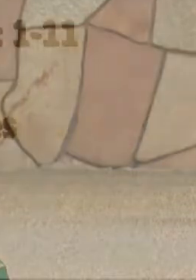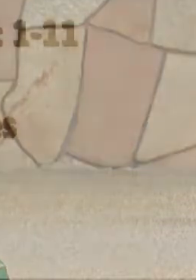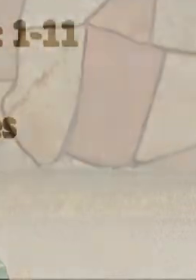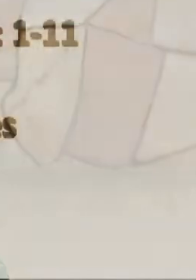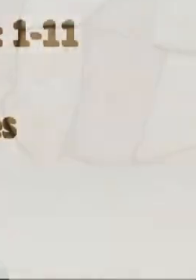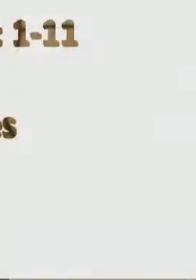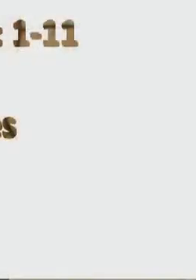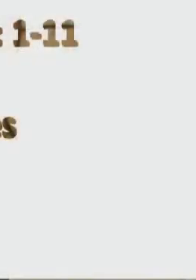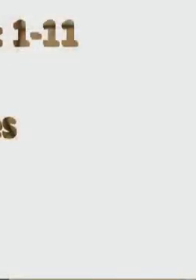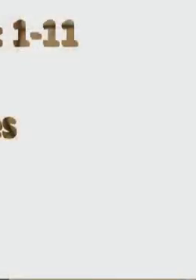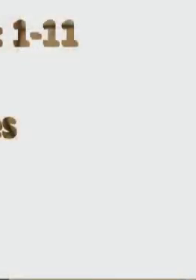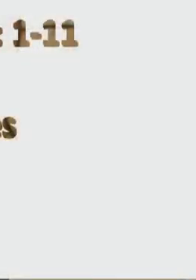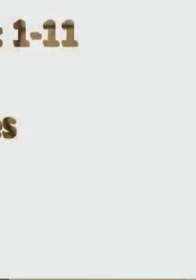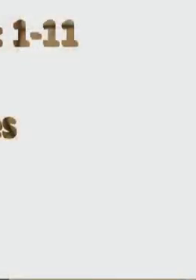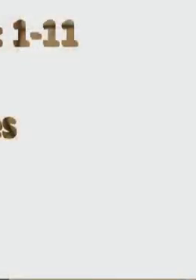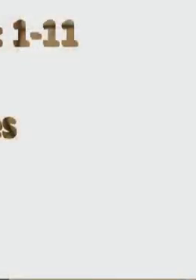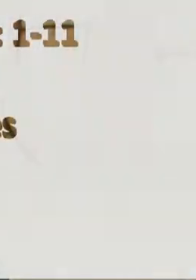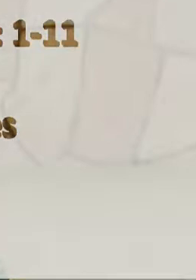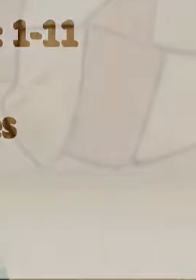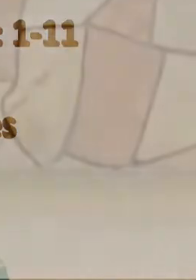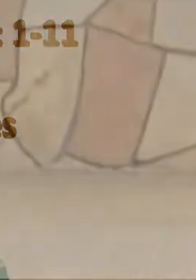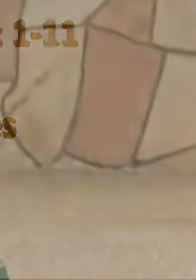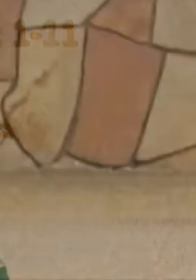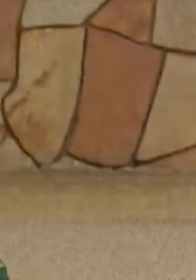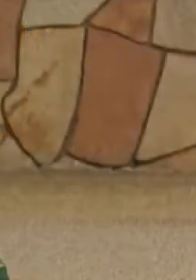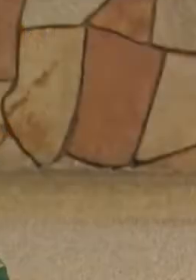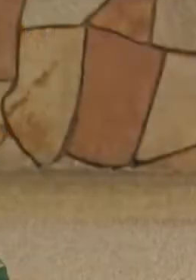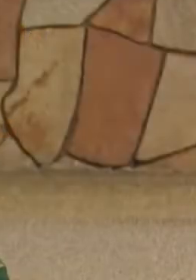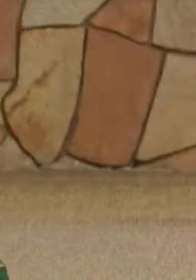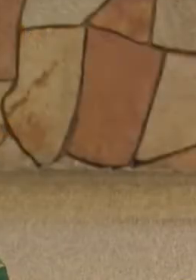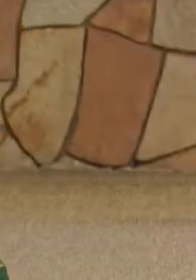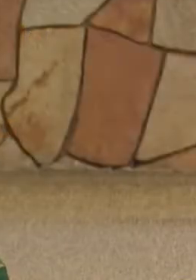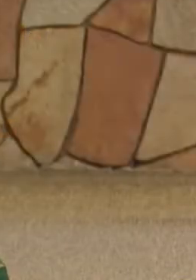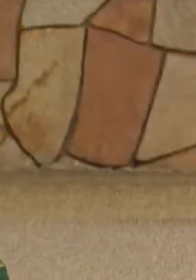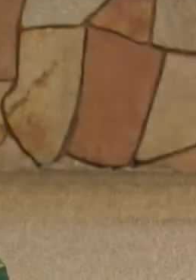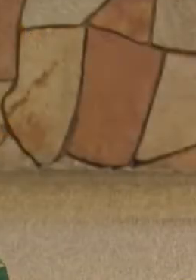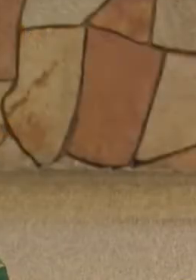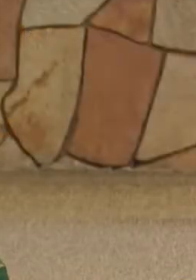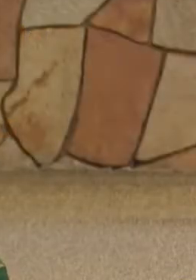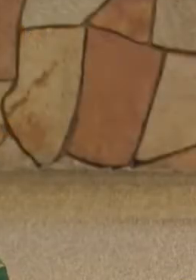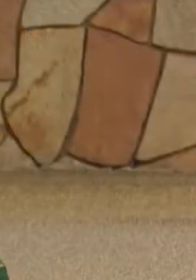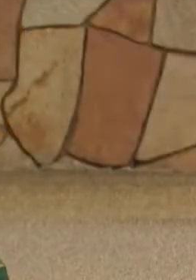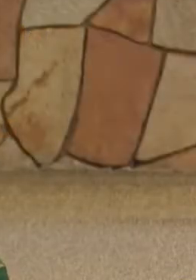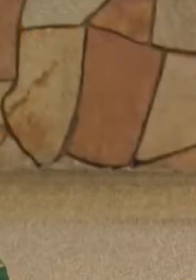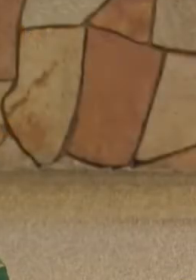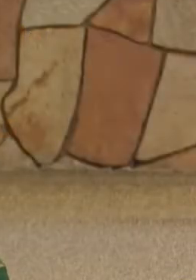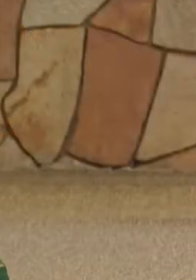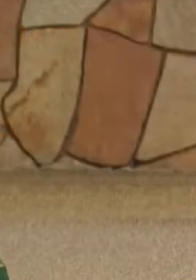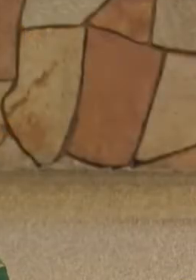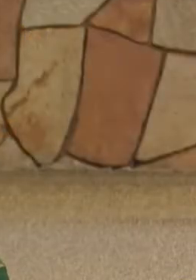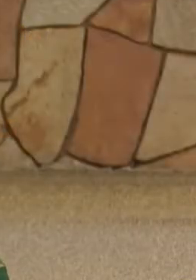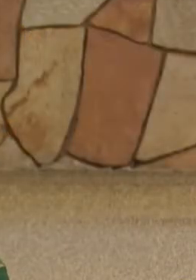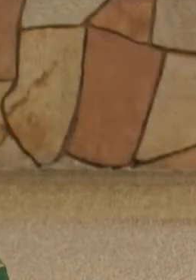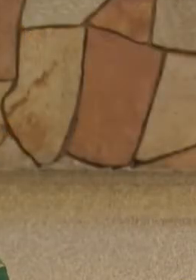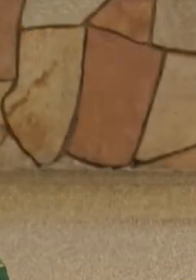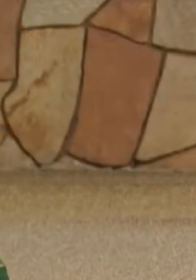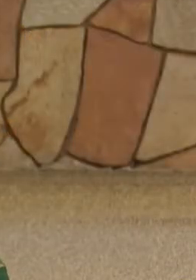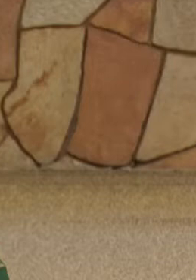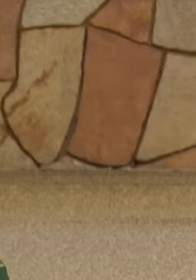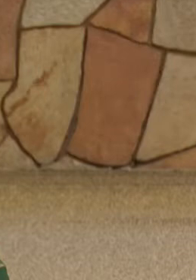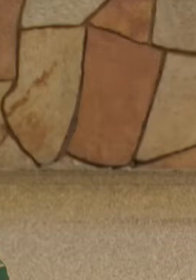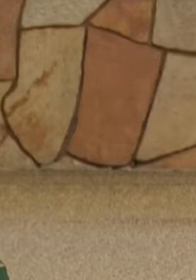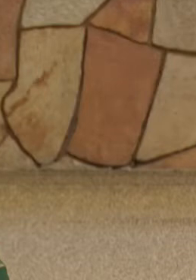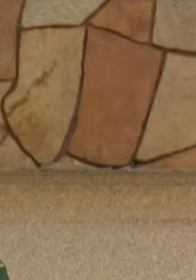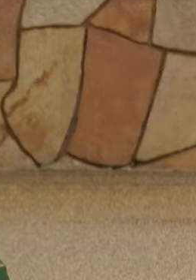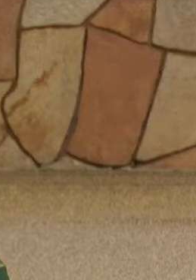estudando 4 cartas de Paulo. Concluímos no domingo passado o estudo da carta aos Gálatas. E antes